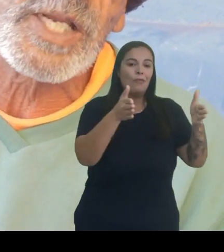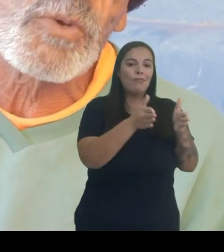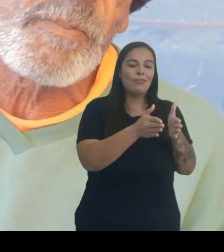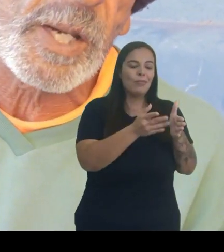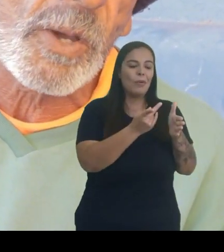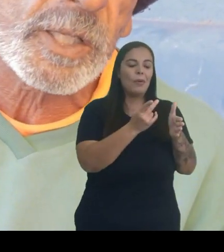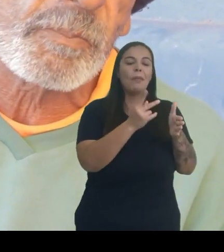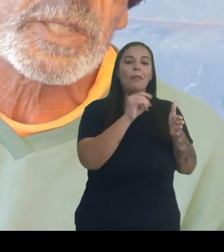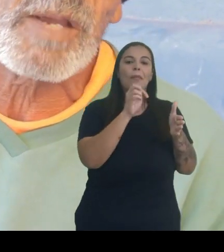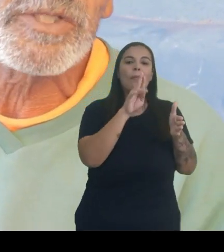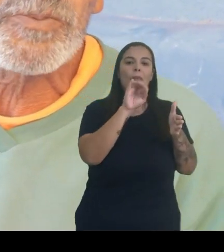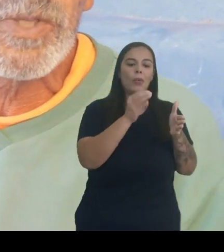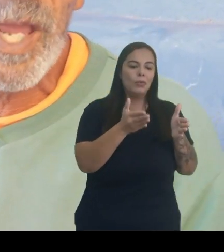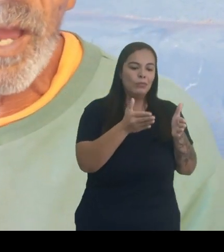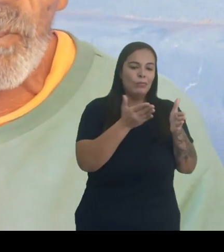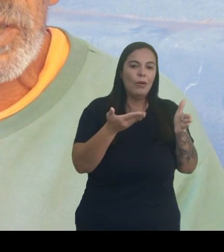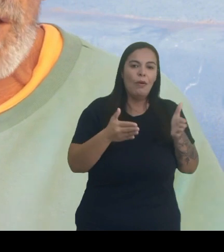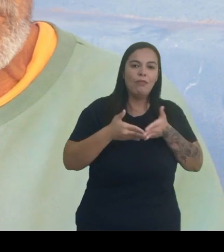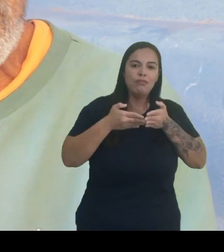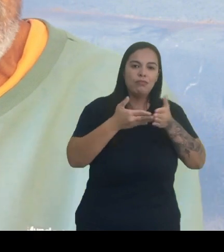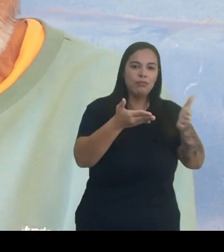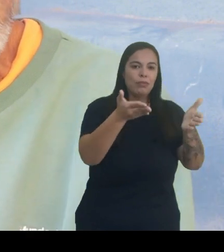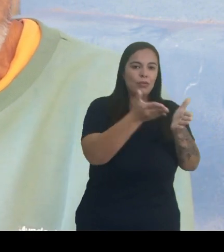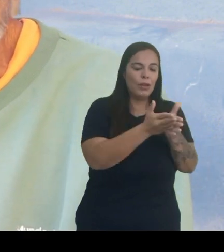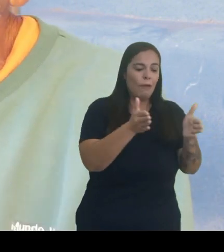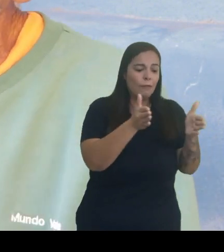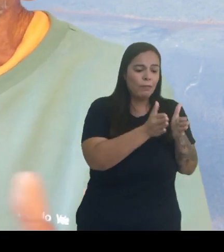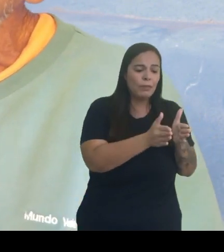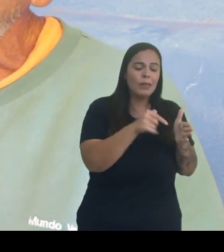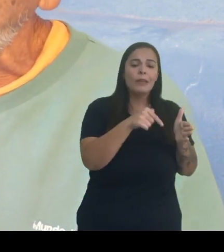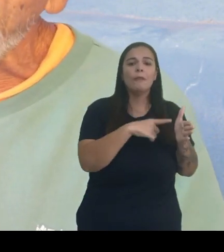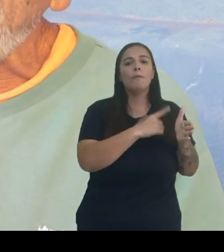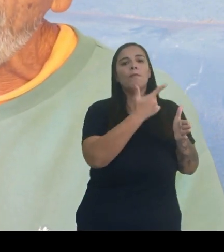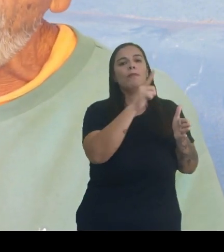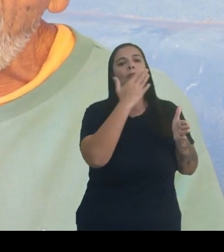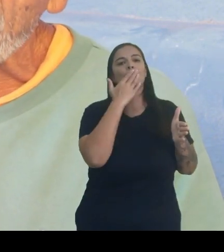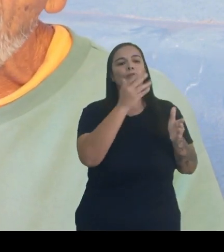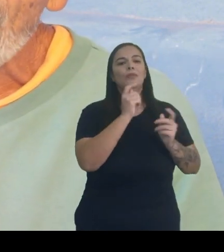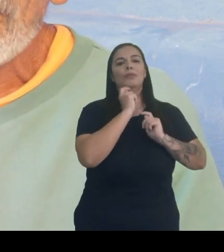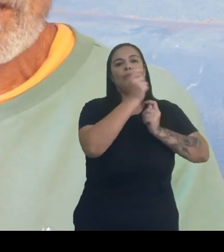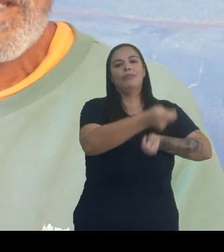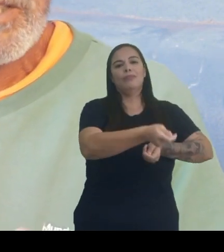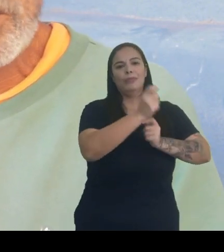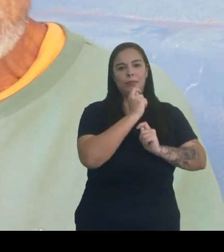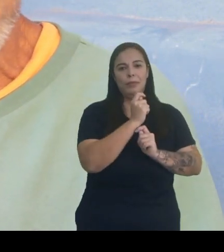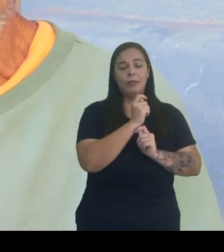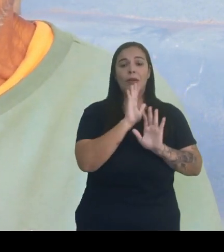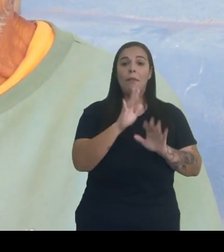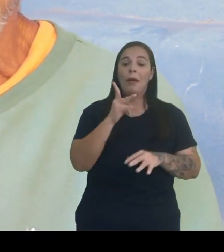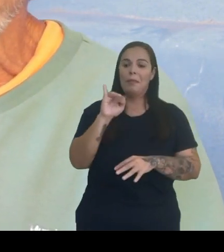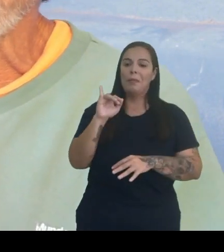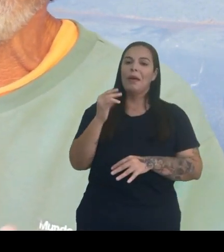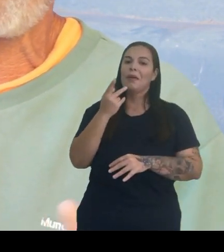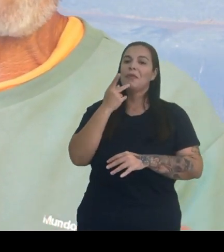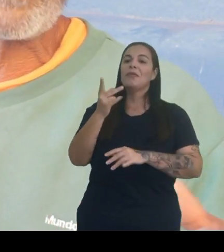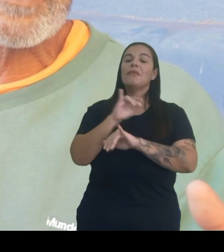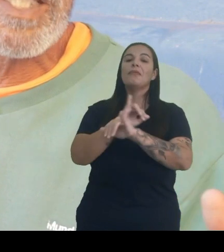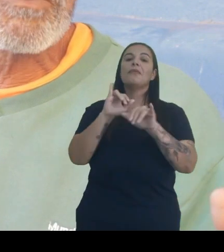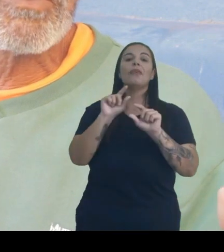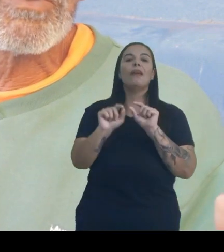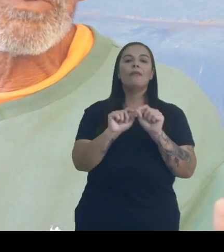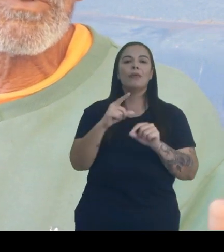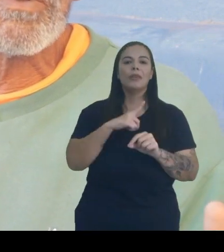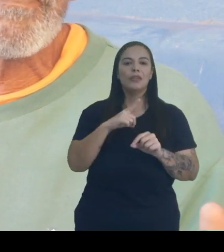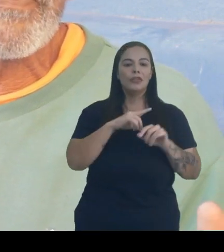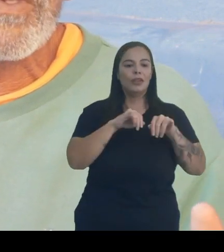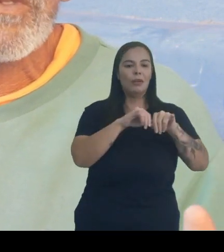Ficava as canoas menores que pescava de espinhel, pescava de rede alta à noite, já é outro tipo de pesca. E dizia meu pai que tinha o armazém